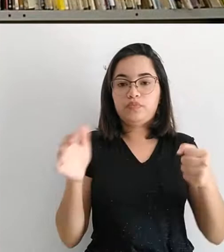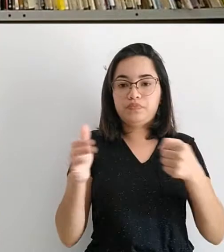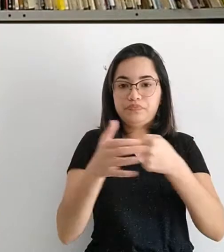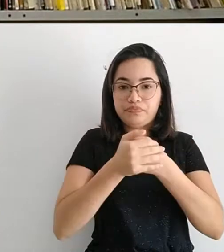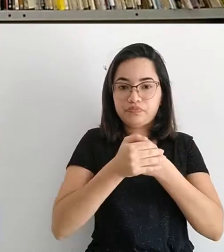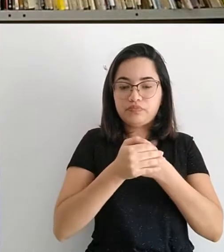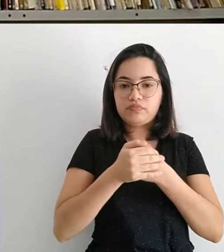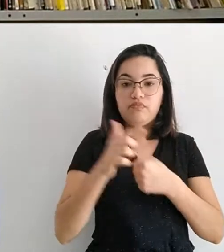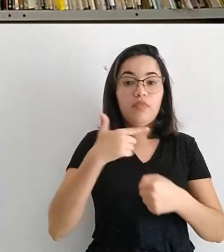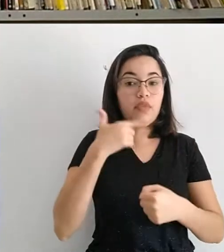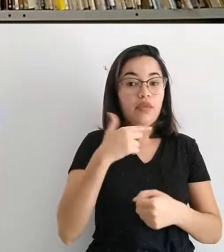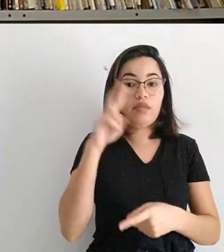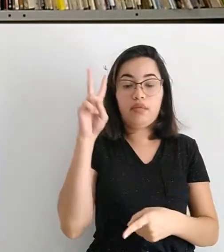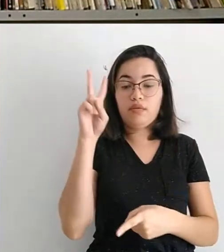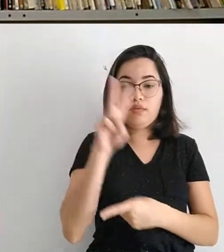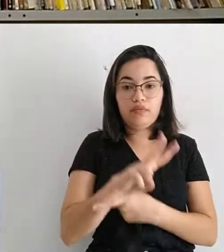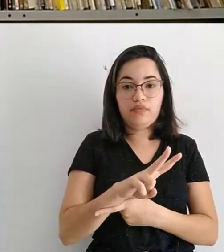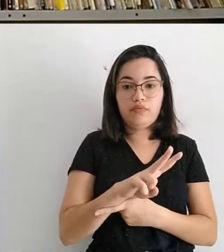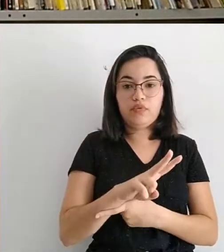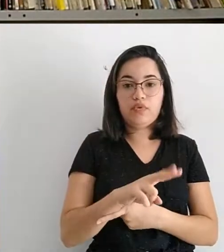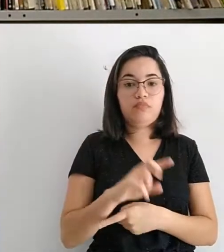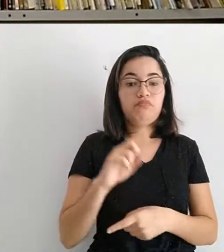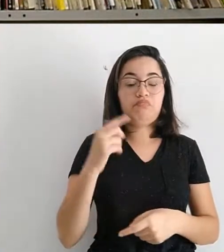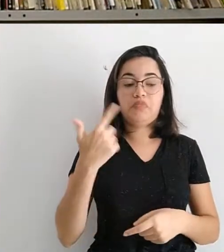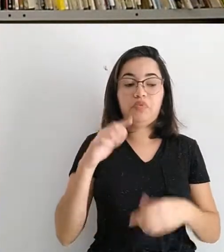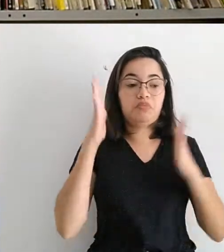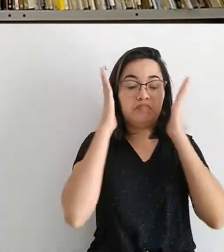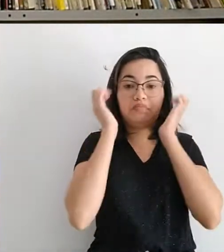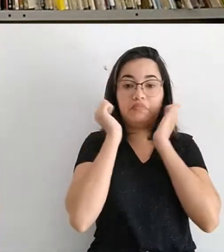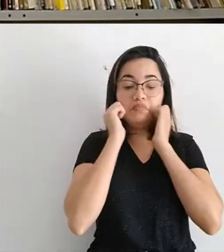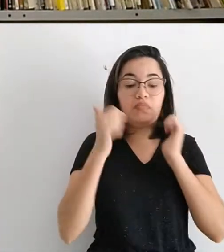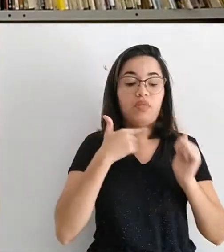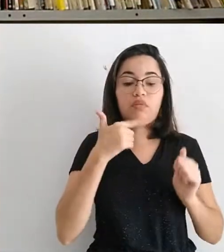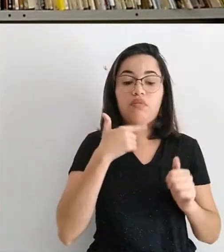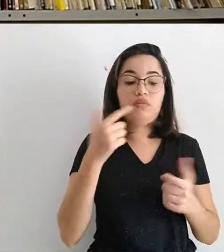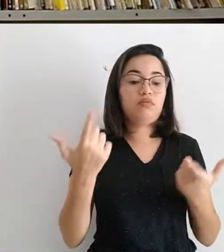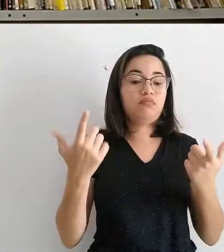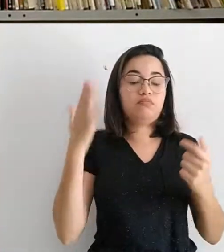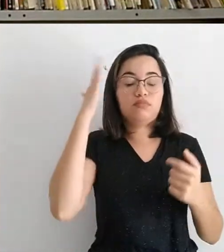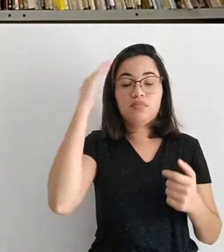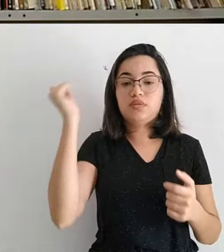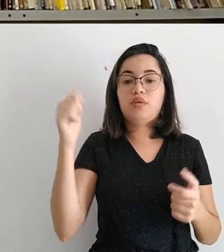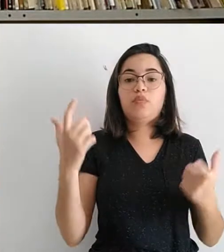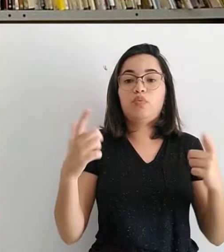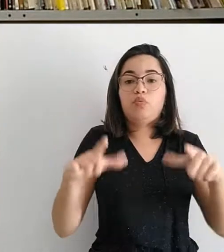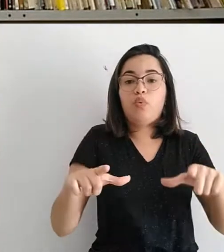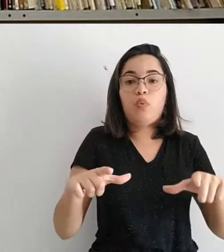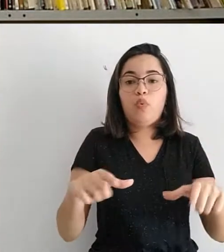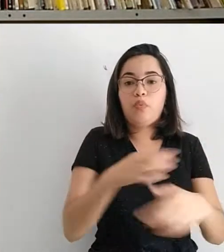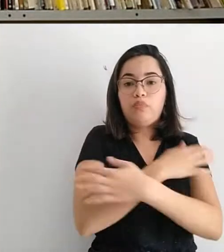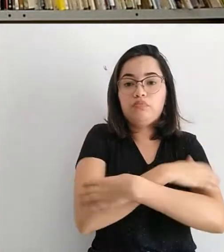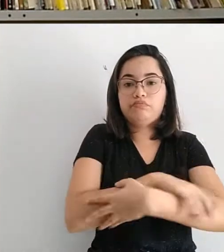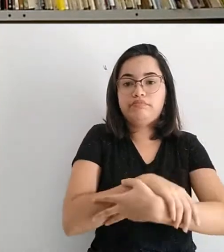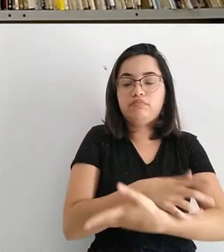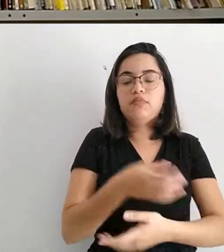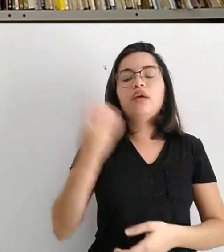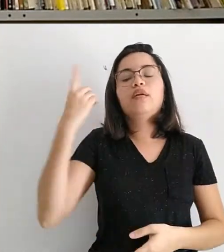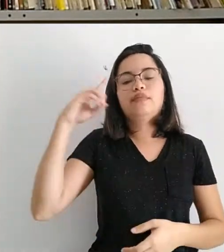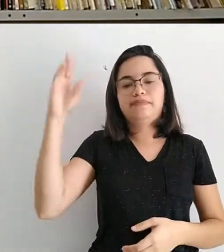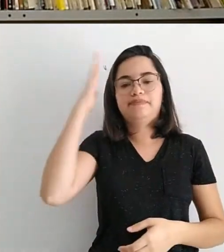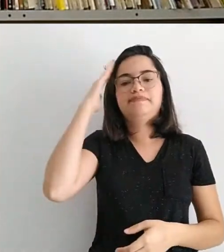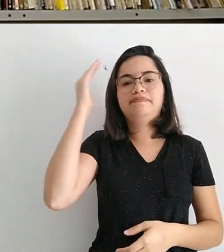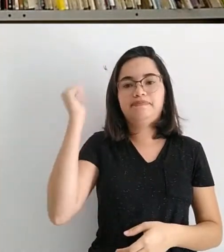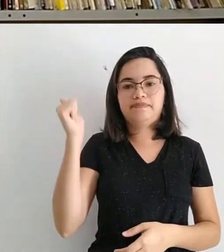foi escondido e ninguém viu, não há testemunhas e ninguém sabe onde está o corpo, Deus sabe